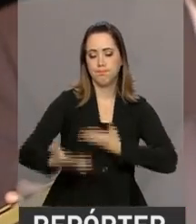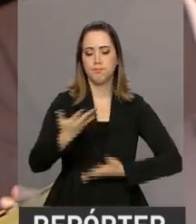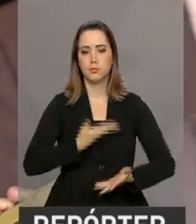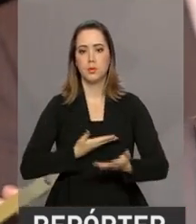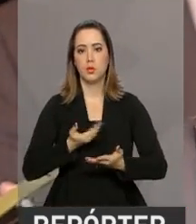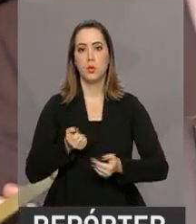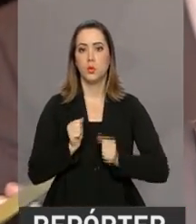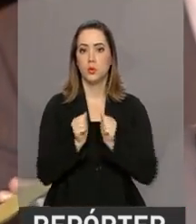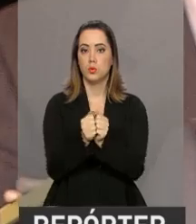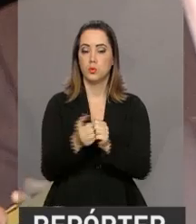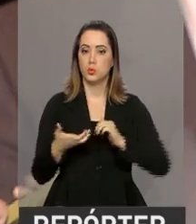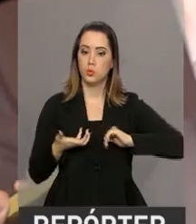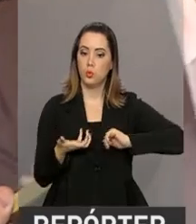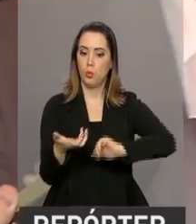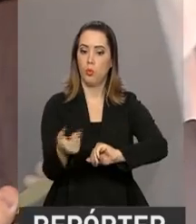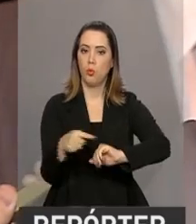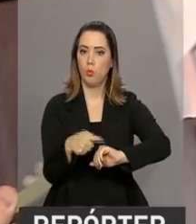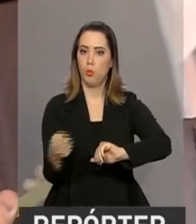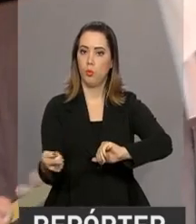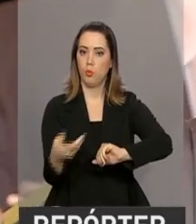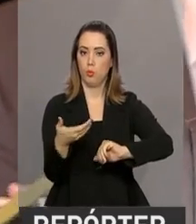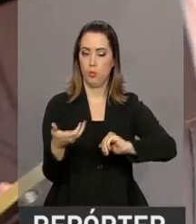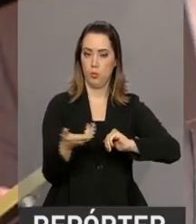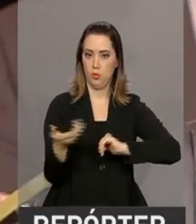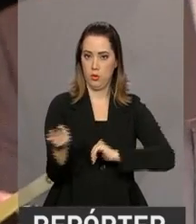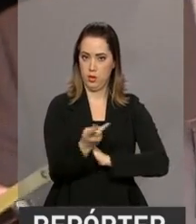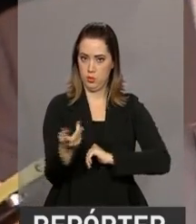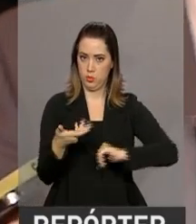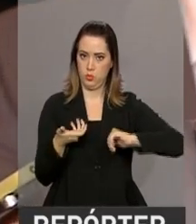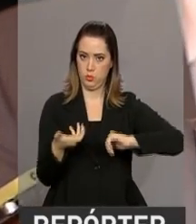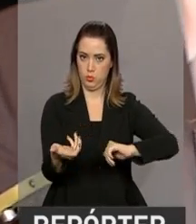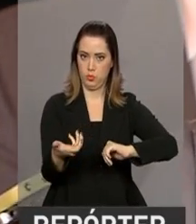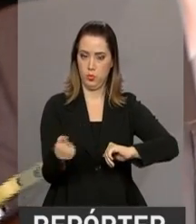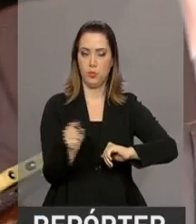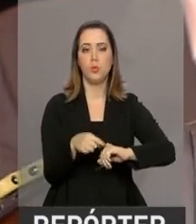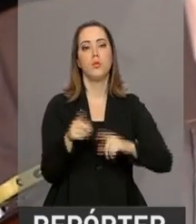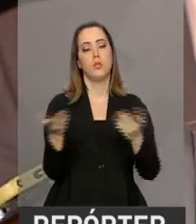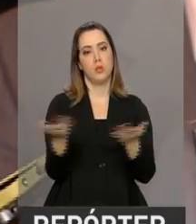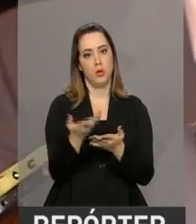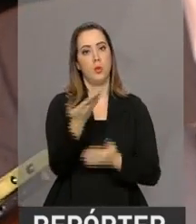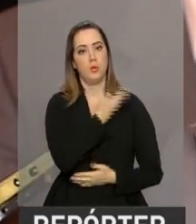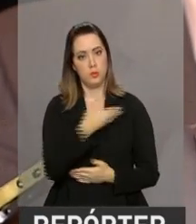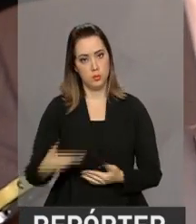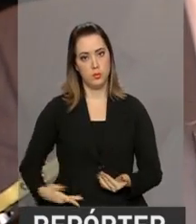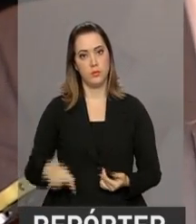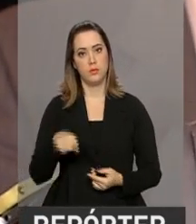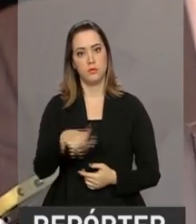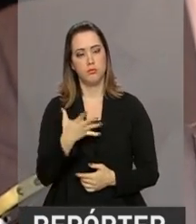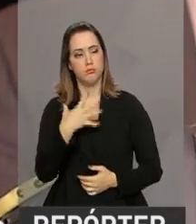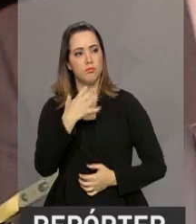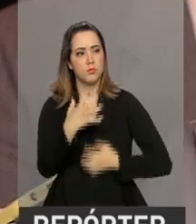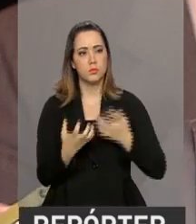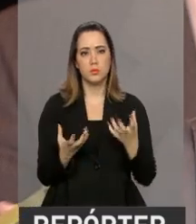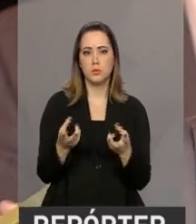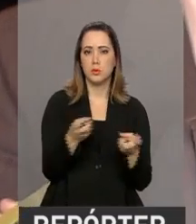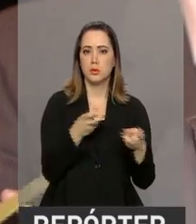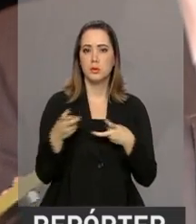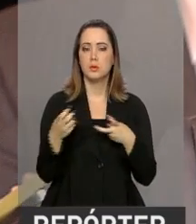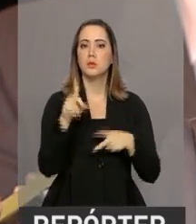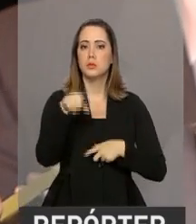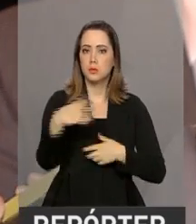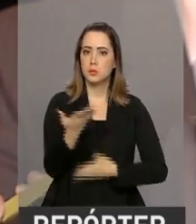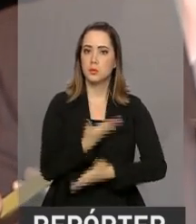câmara e o Senado e o próprio governo isso cria um clima para que nós possamos surpreender afinidades e